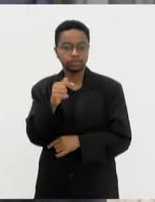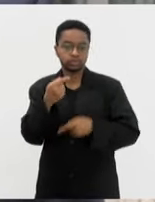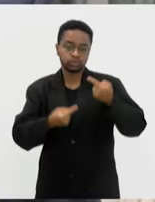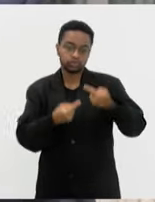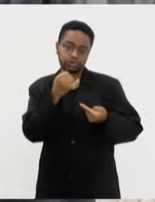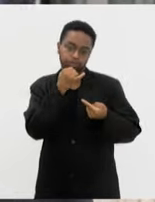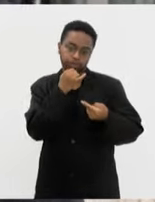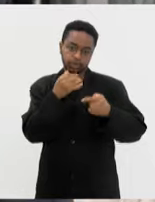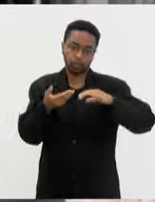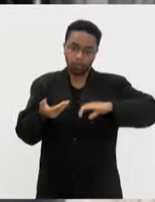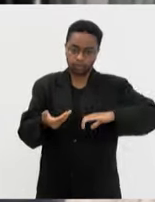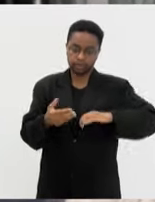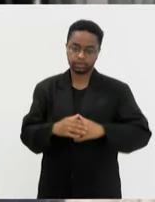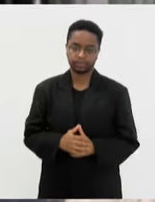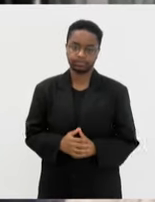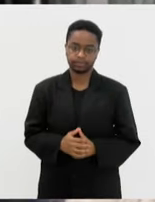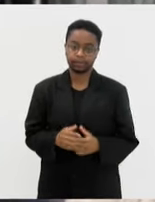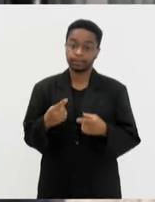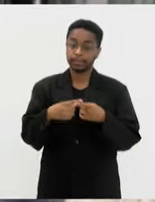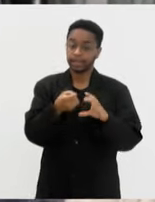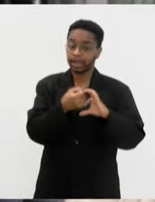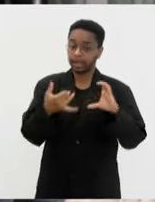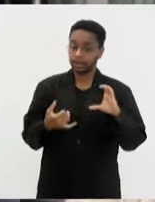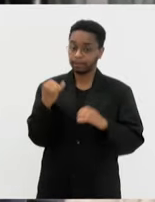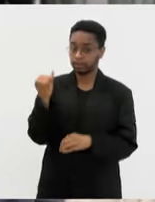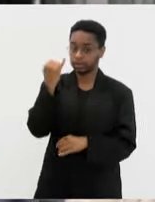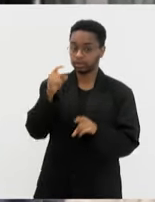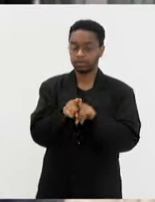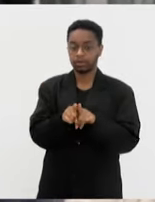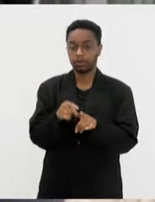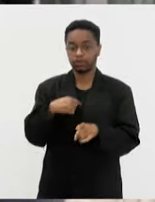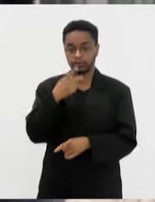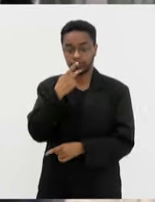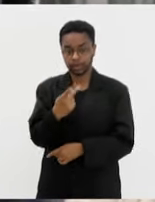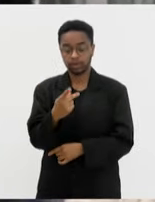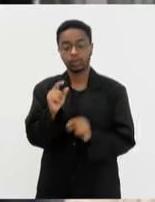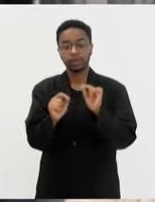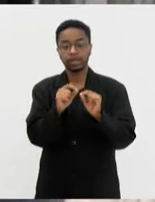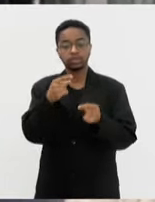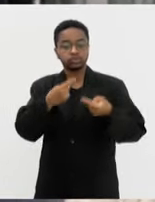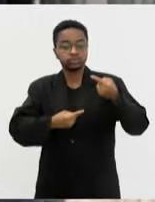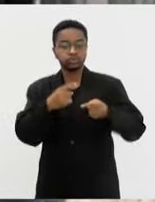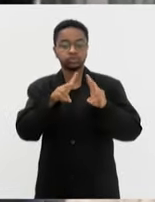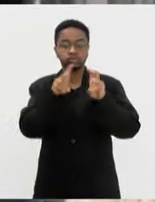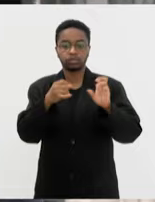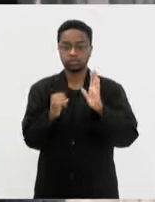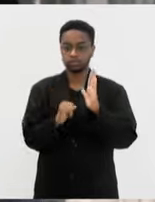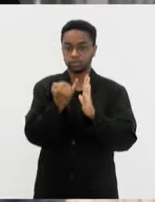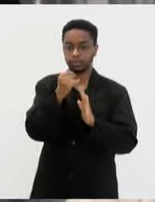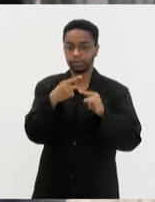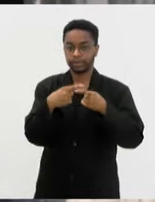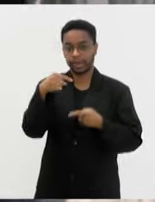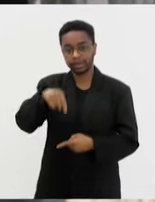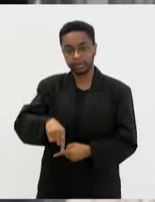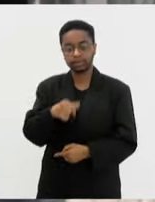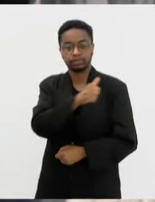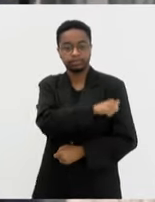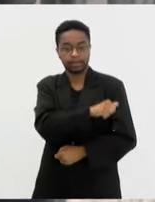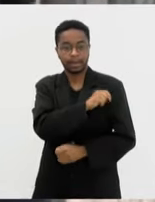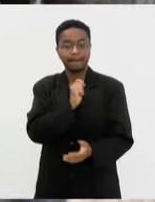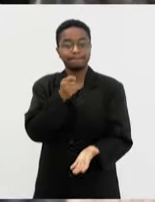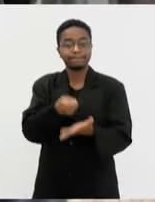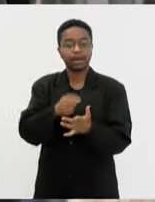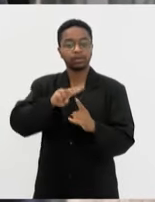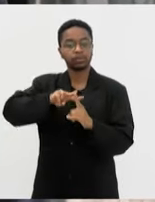no Congresso Nacional. Um aspecto importante, como eu disse, que é um efeito concreto, é a discussão dos juros. O Rio de Janeiro paga efetivamente